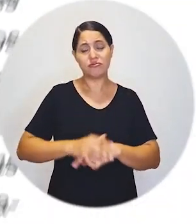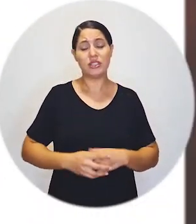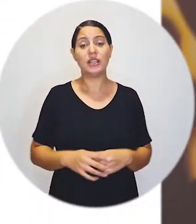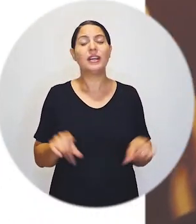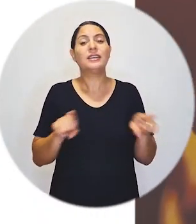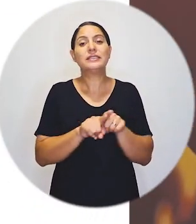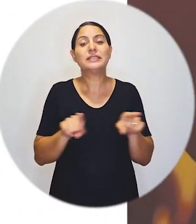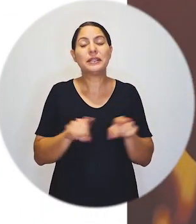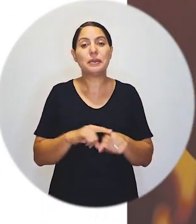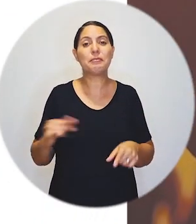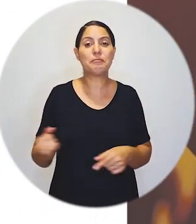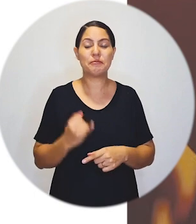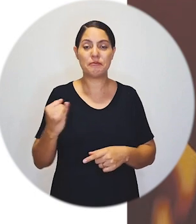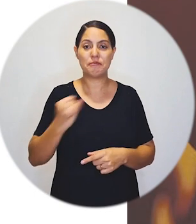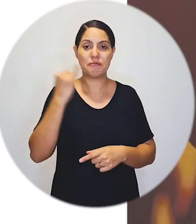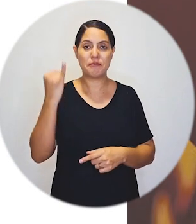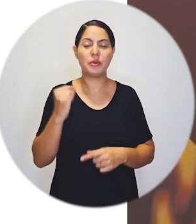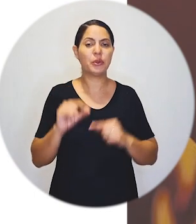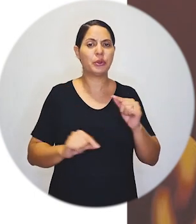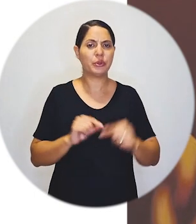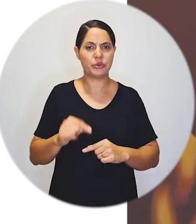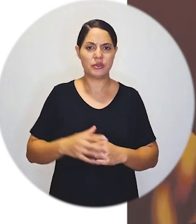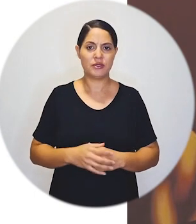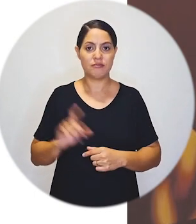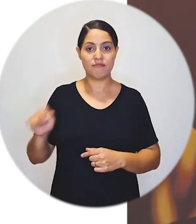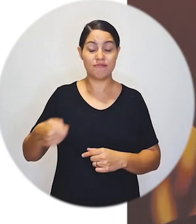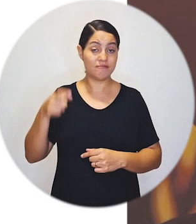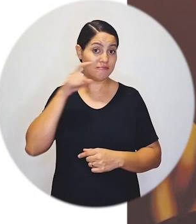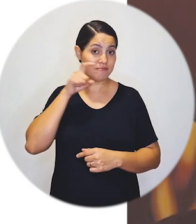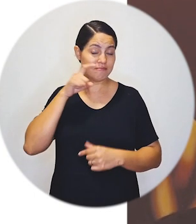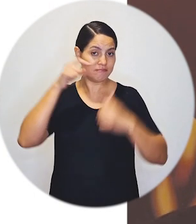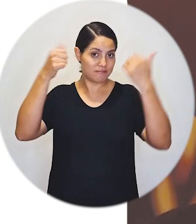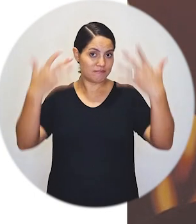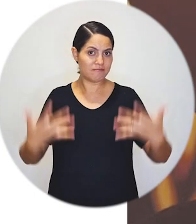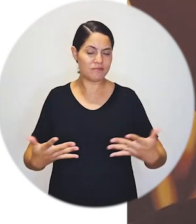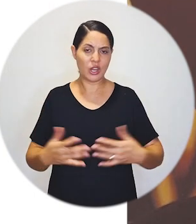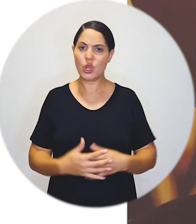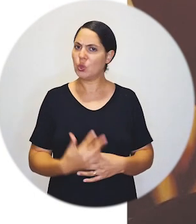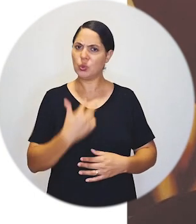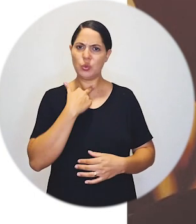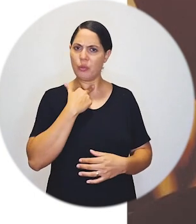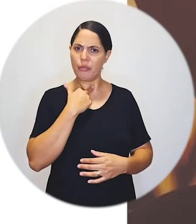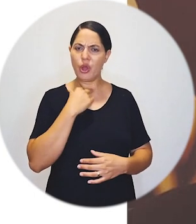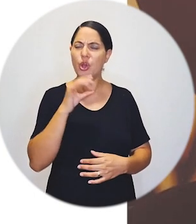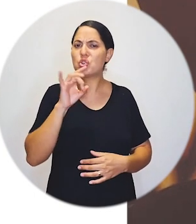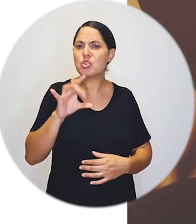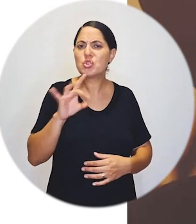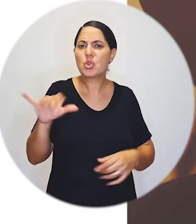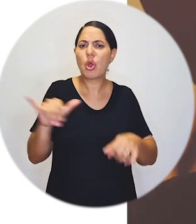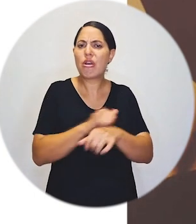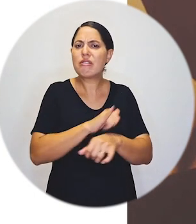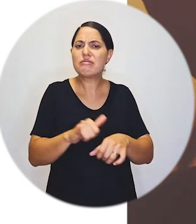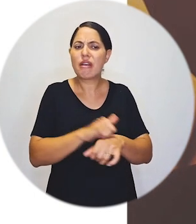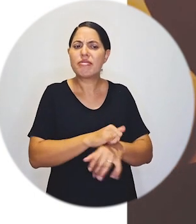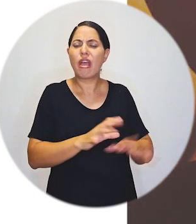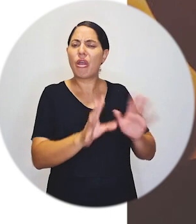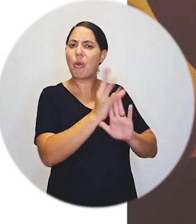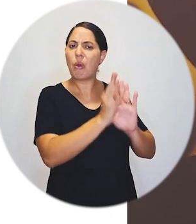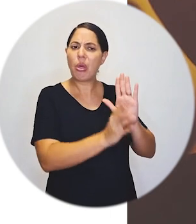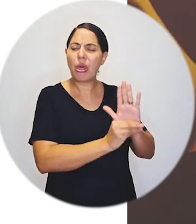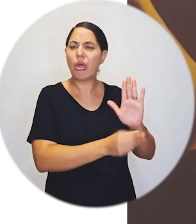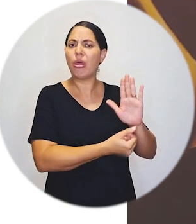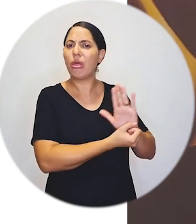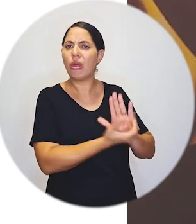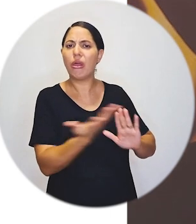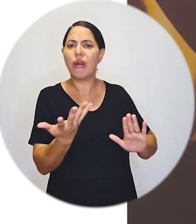sigilo profissional, valor essencial à advocacia, não pode ser comprometido pelo uso de ferramentas que compartilhem ou